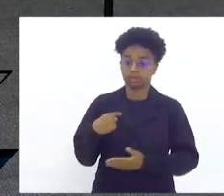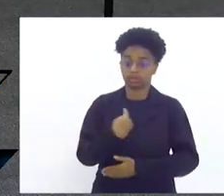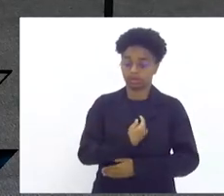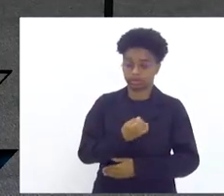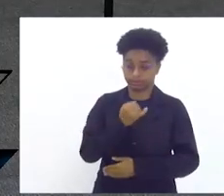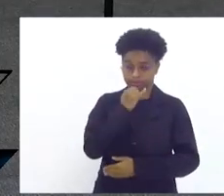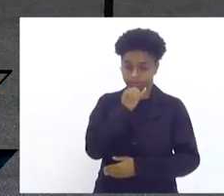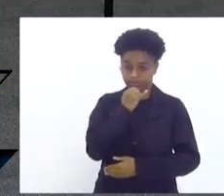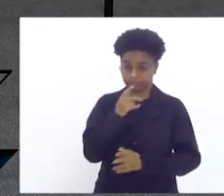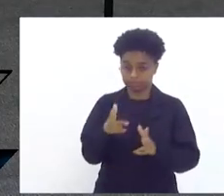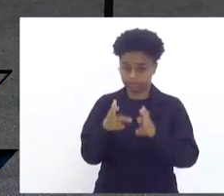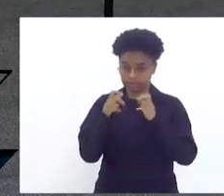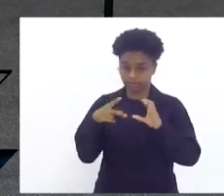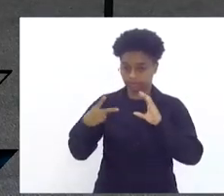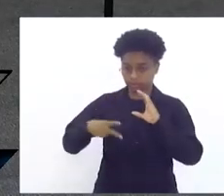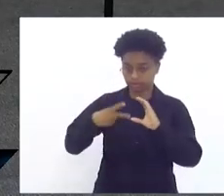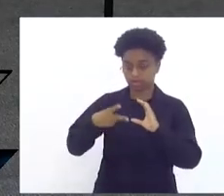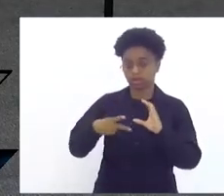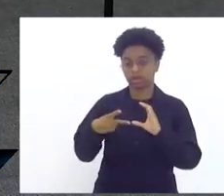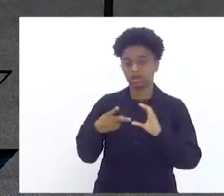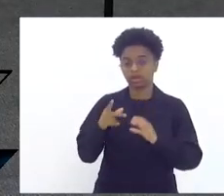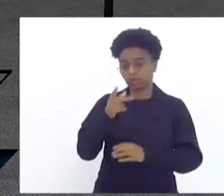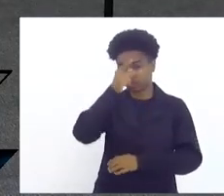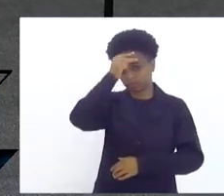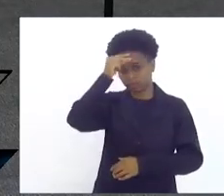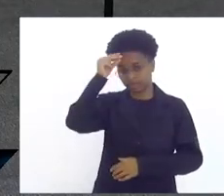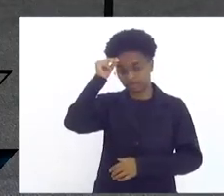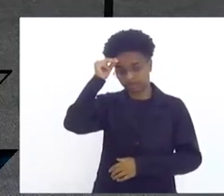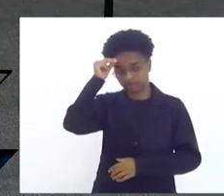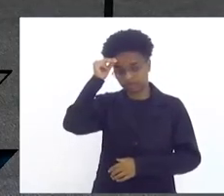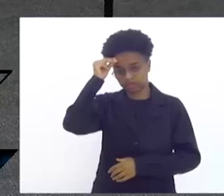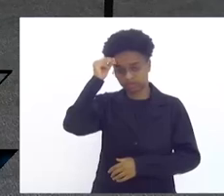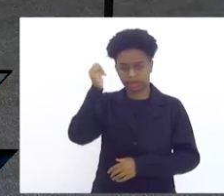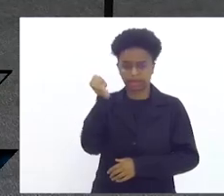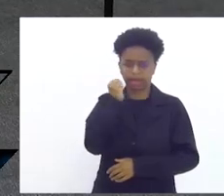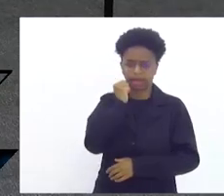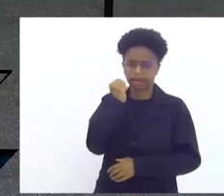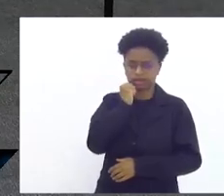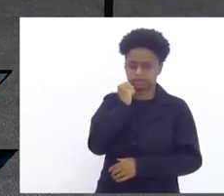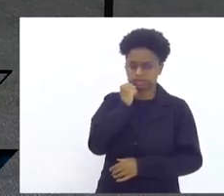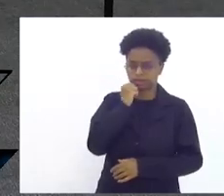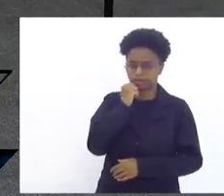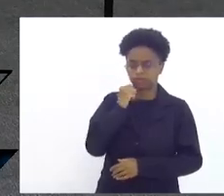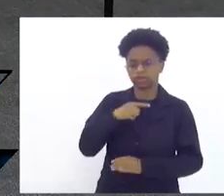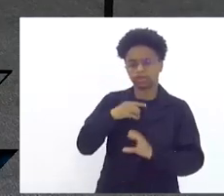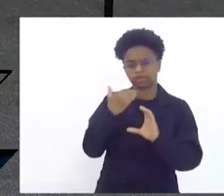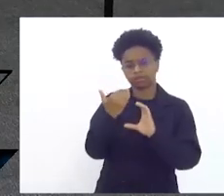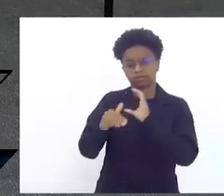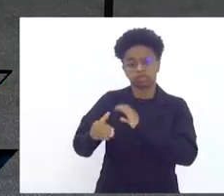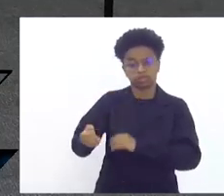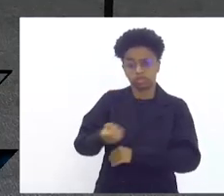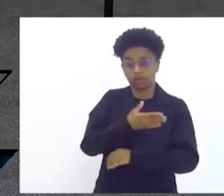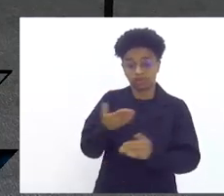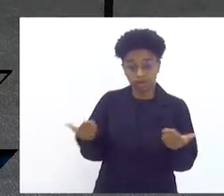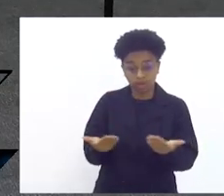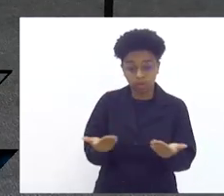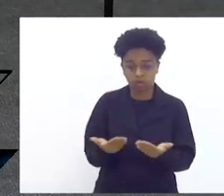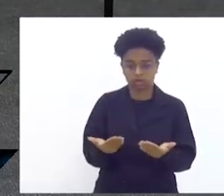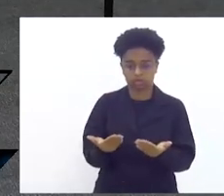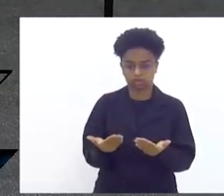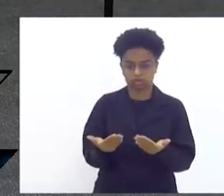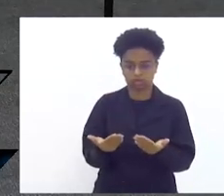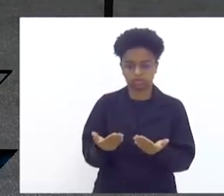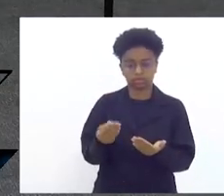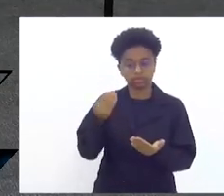observa que na Câmara de Vereadores o prefeito teve a cara de pau de mandar uma nova mensagem agora nesse momento para